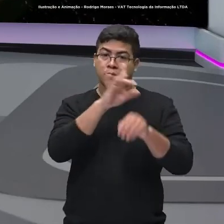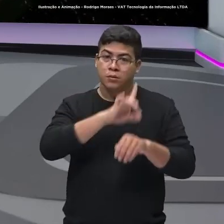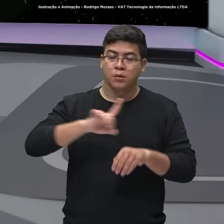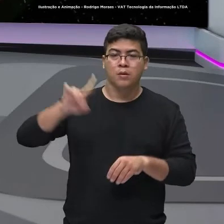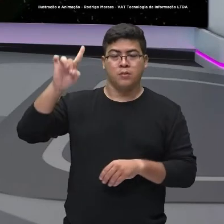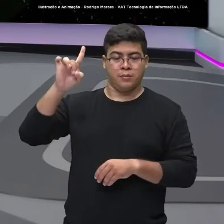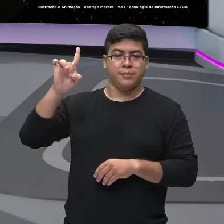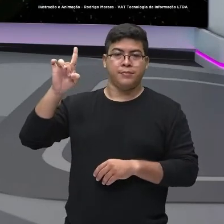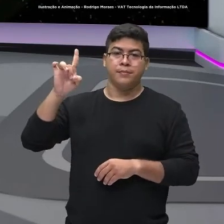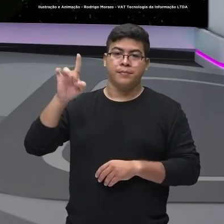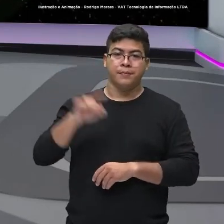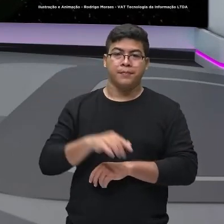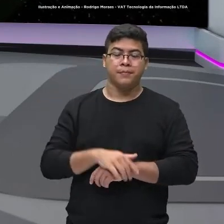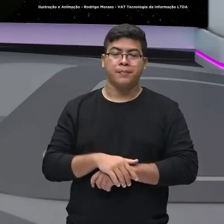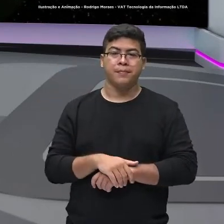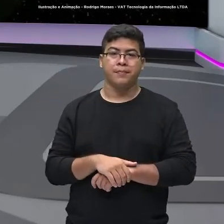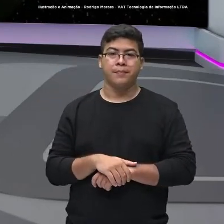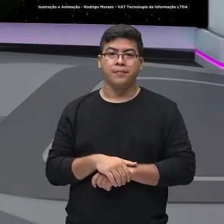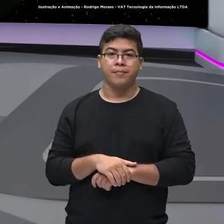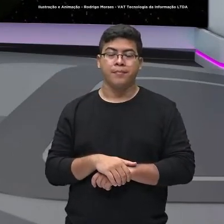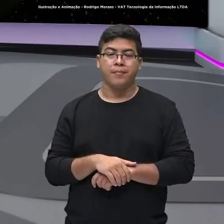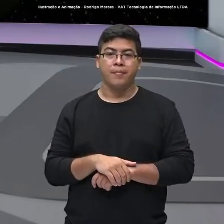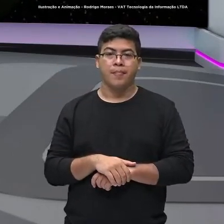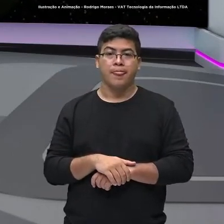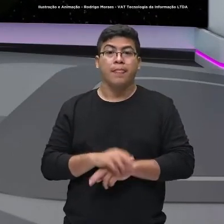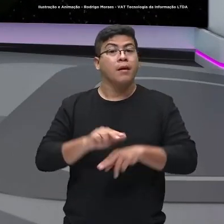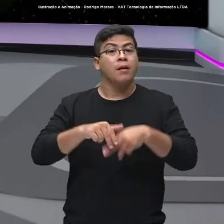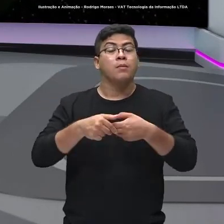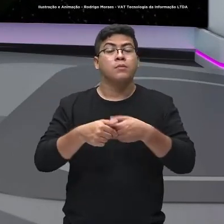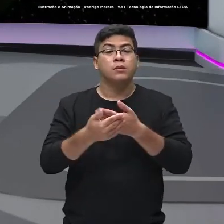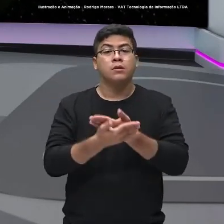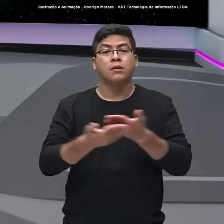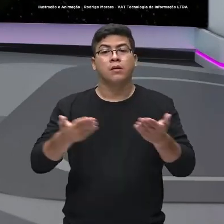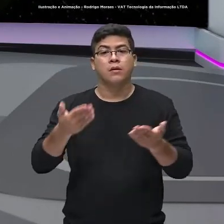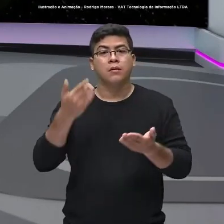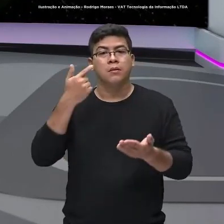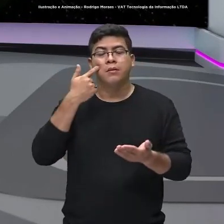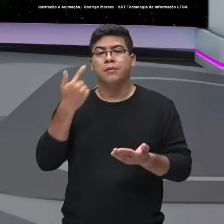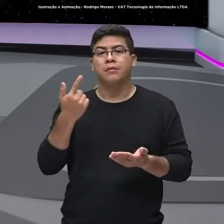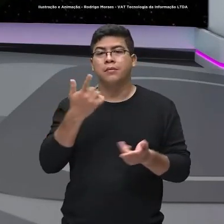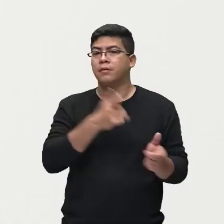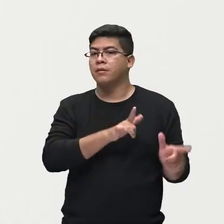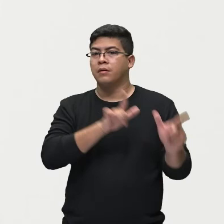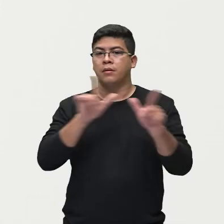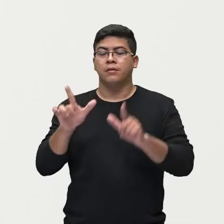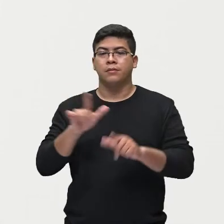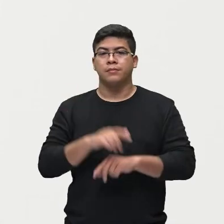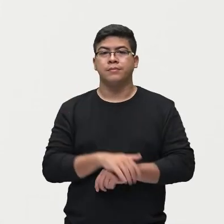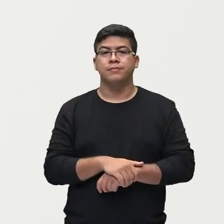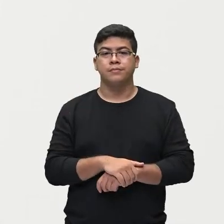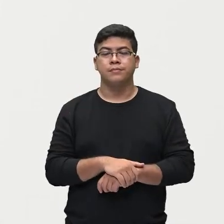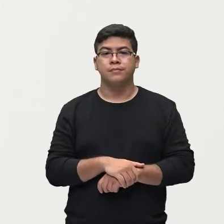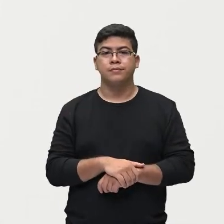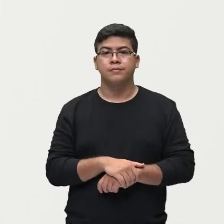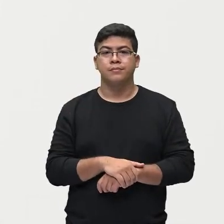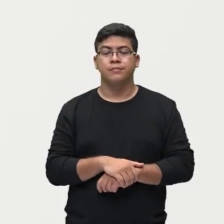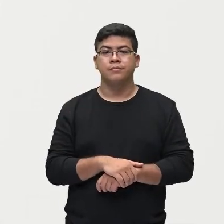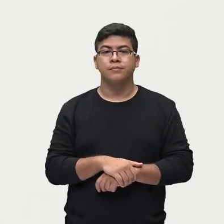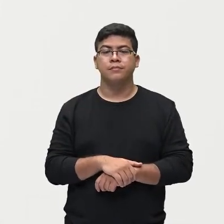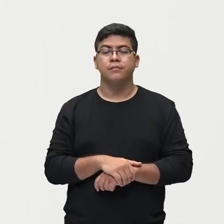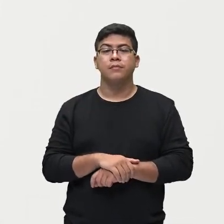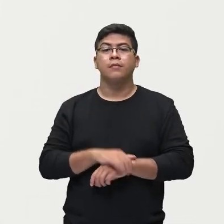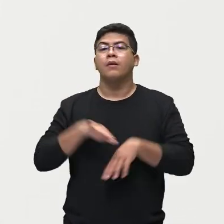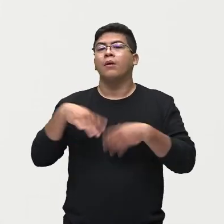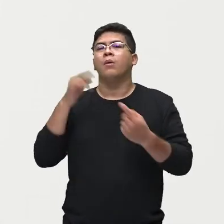com Deus. Né? Então, por isso que eu quero te colocar essa próxima cartela, né, com a seguinte: qual é a missão